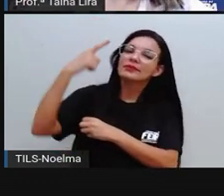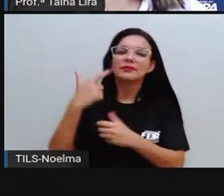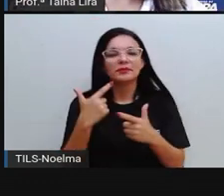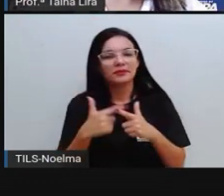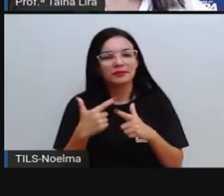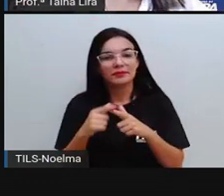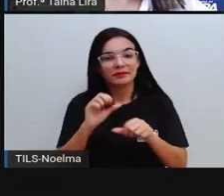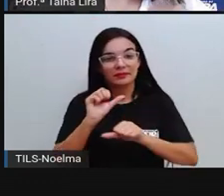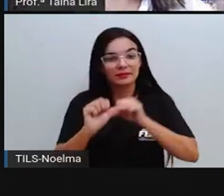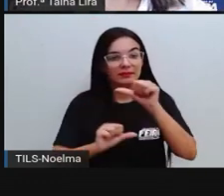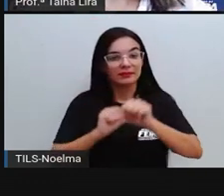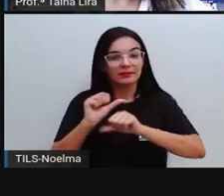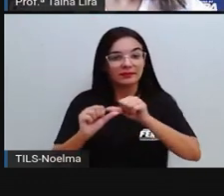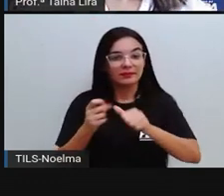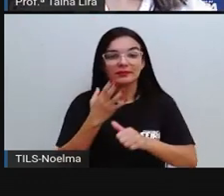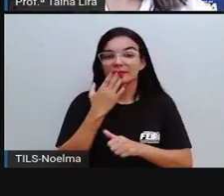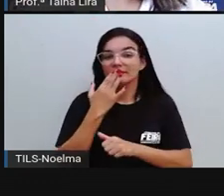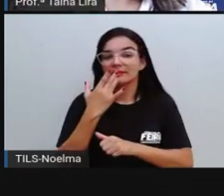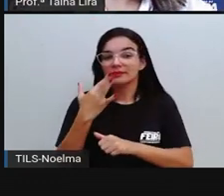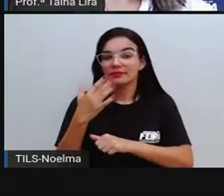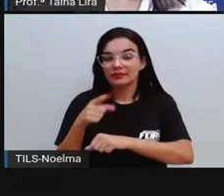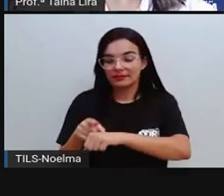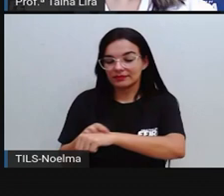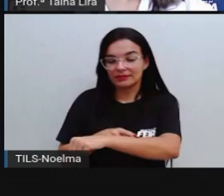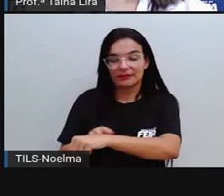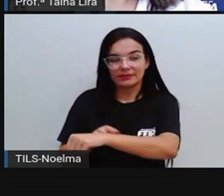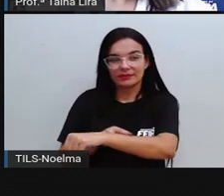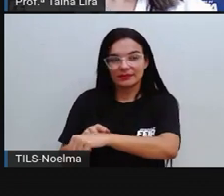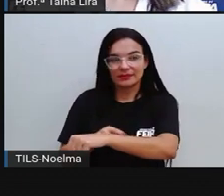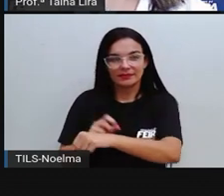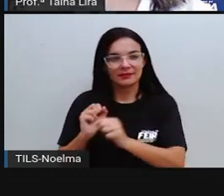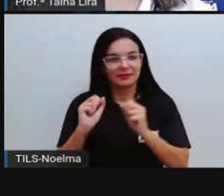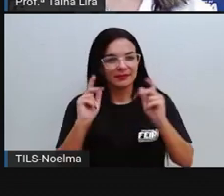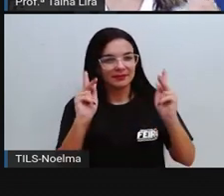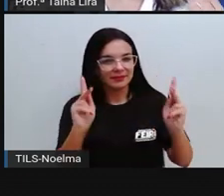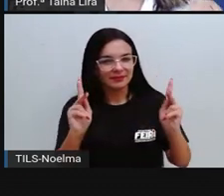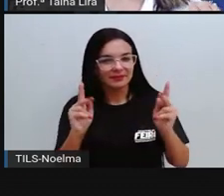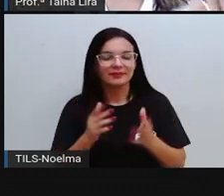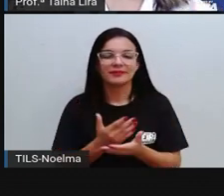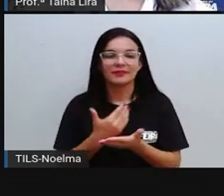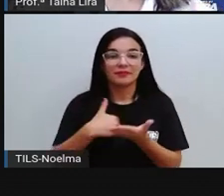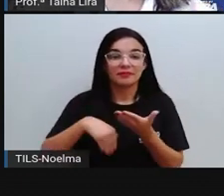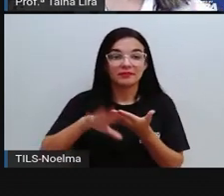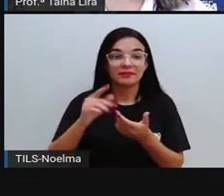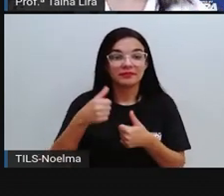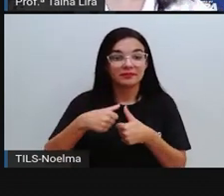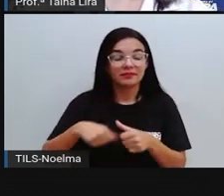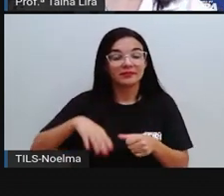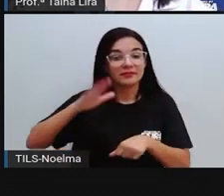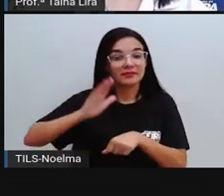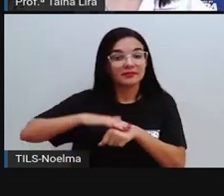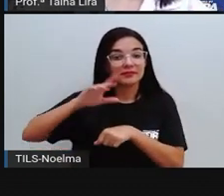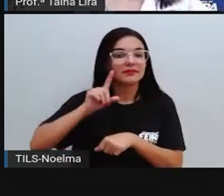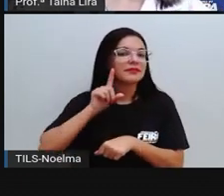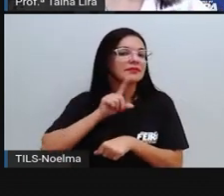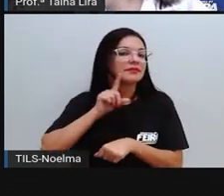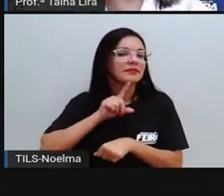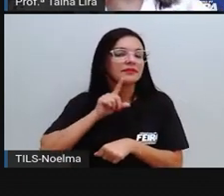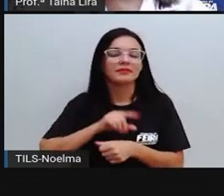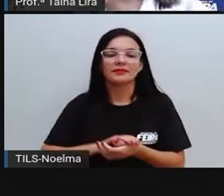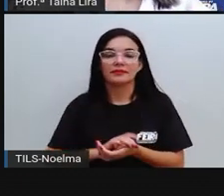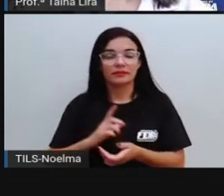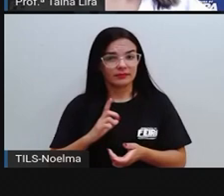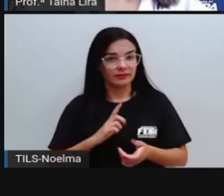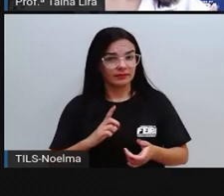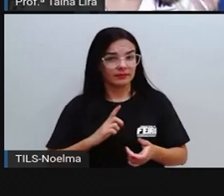pele, tá? Por isso que a gente chama de bronzeado, tá bom? Então, o que o médico fala para nós? Temos a tendência,